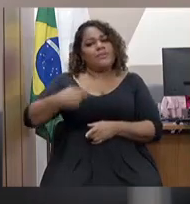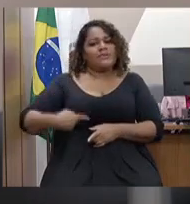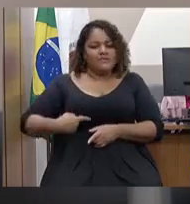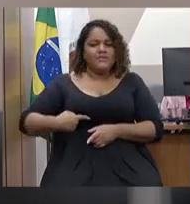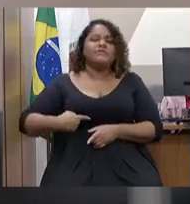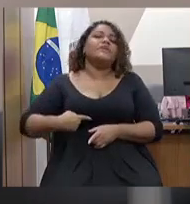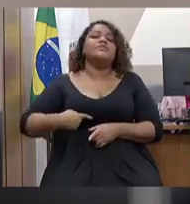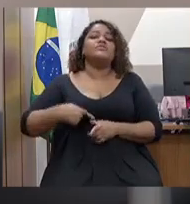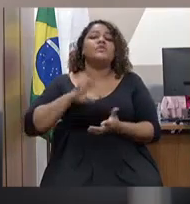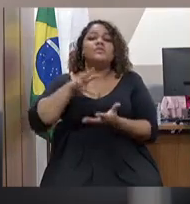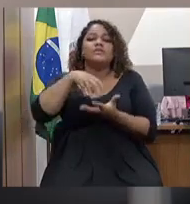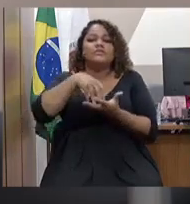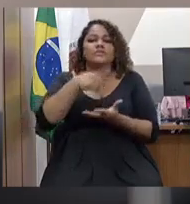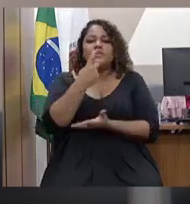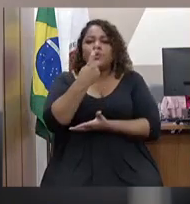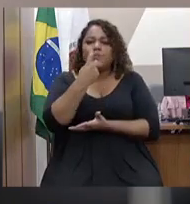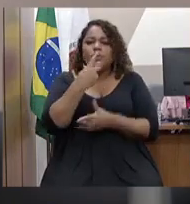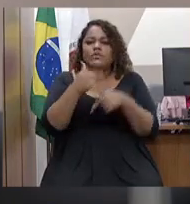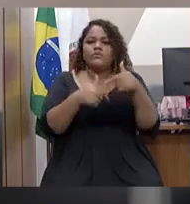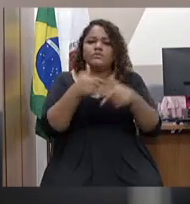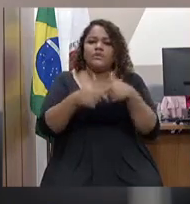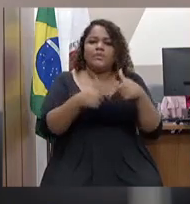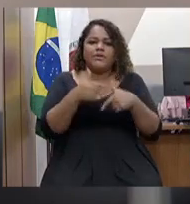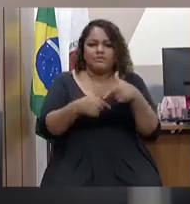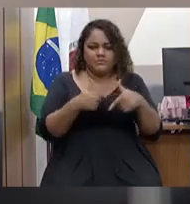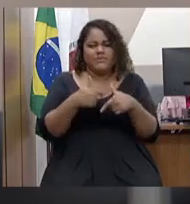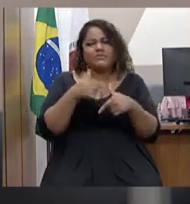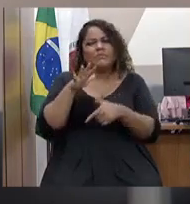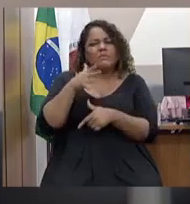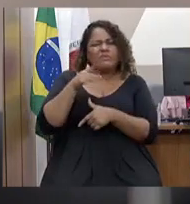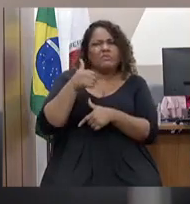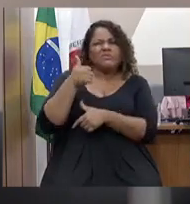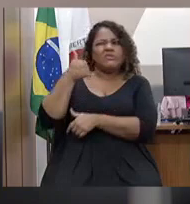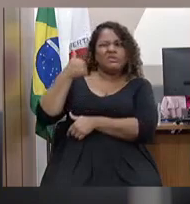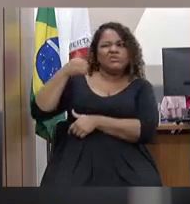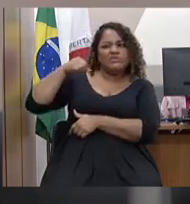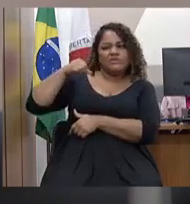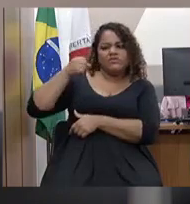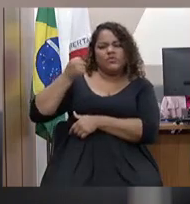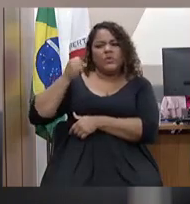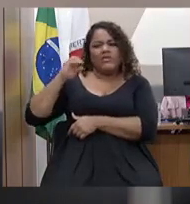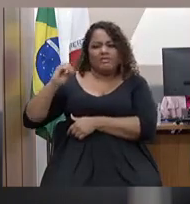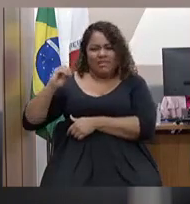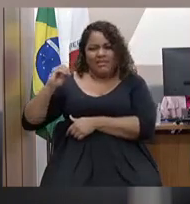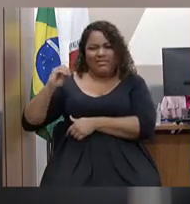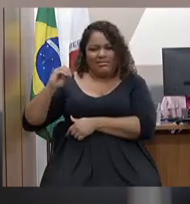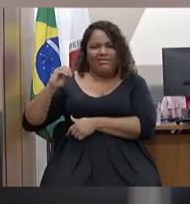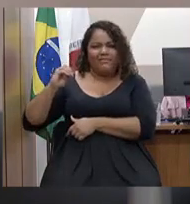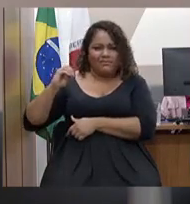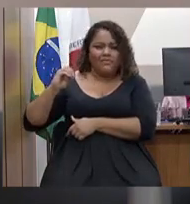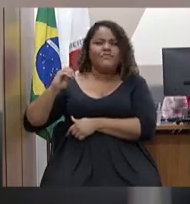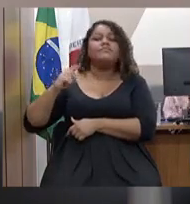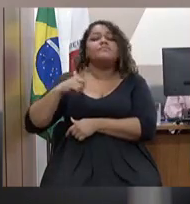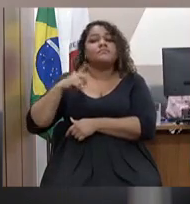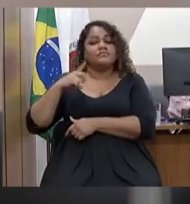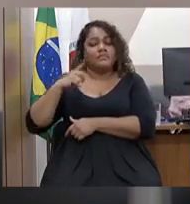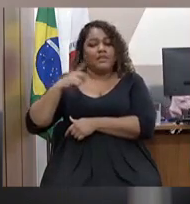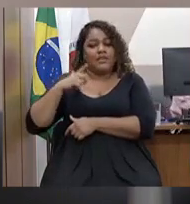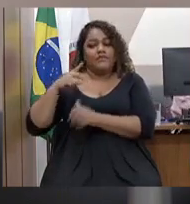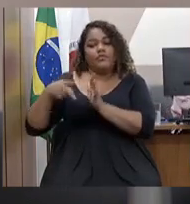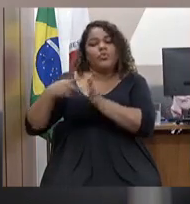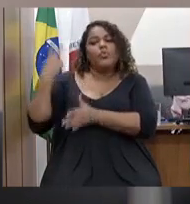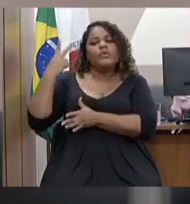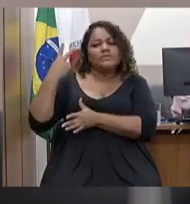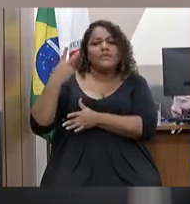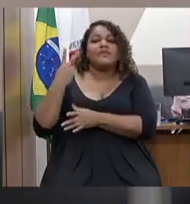Sindicalista final dos anos 80 final dos anos 70 e 80 foi presidente da Cute por duas gestões quase